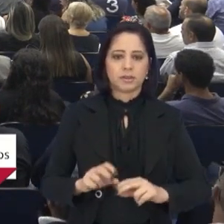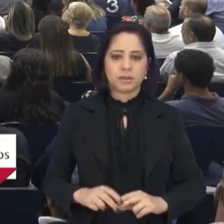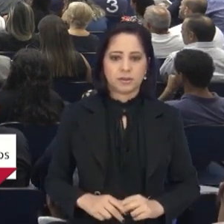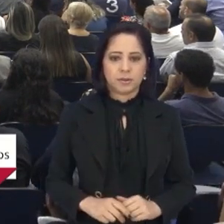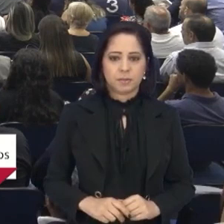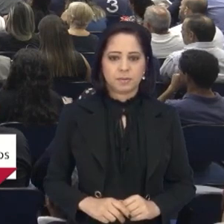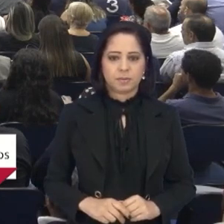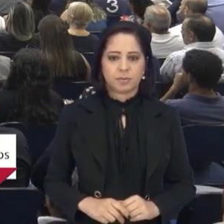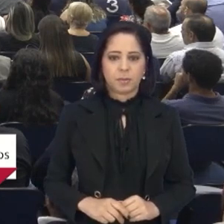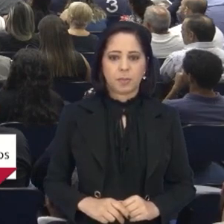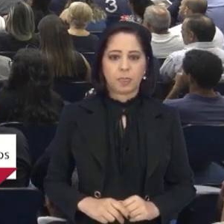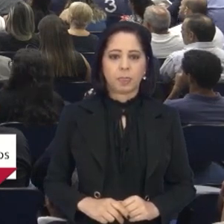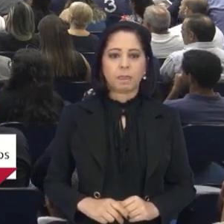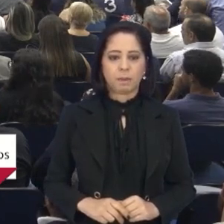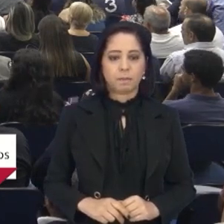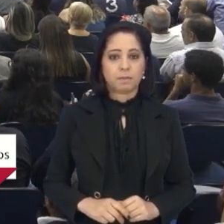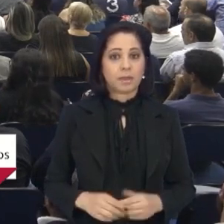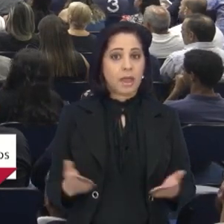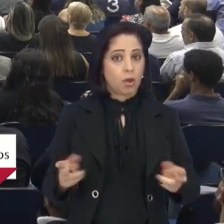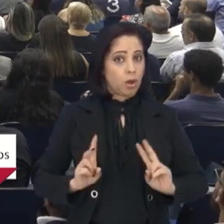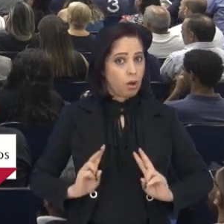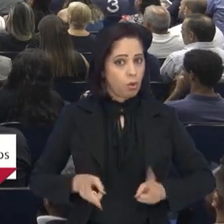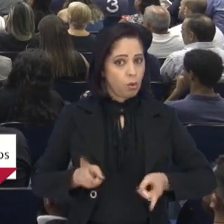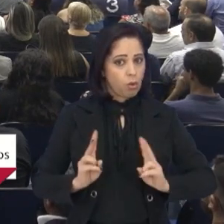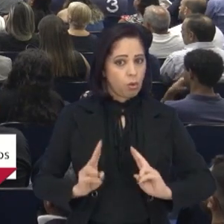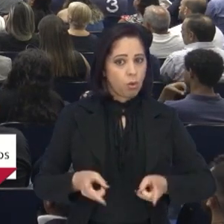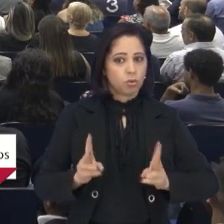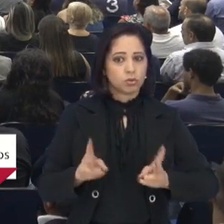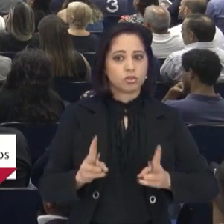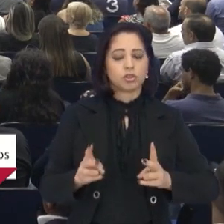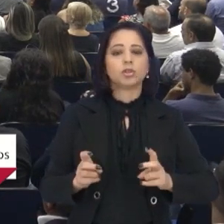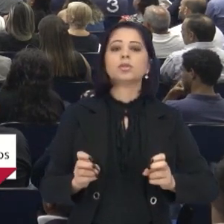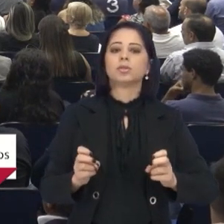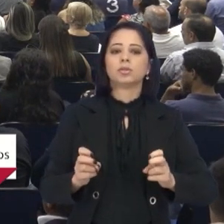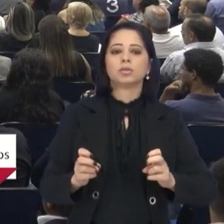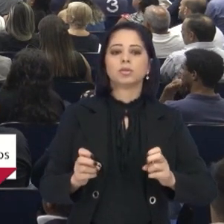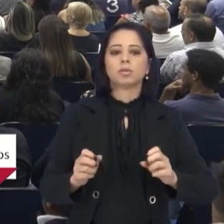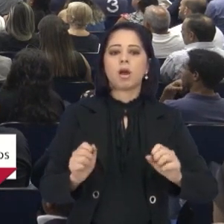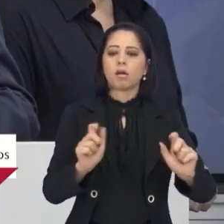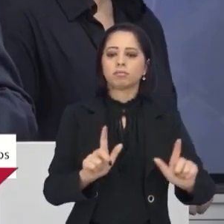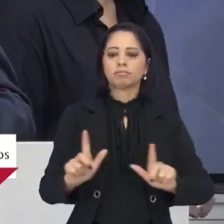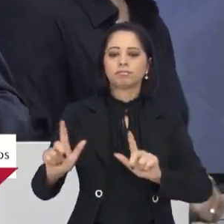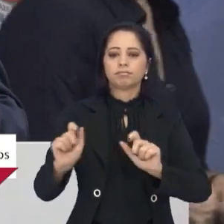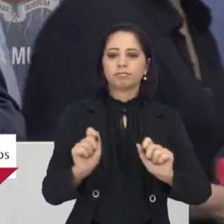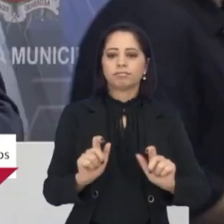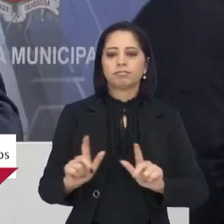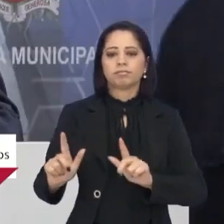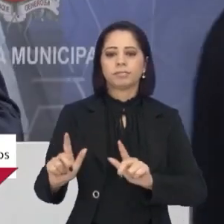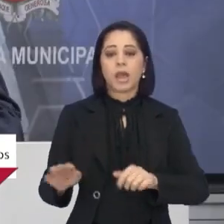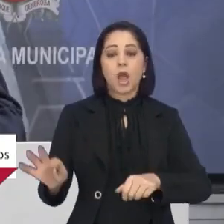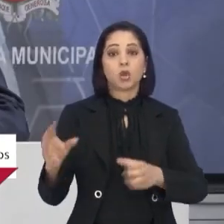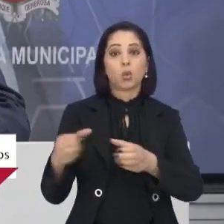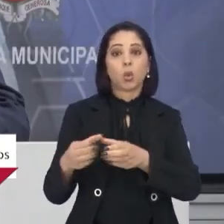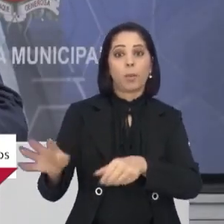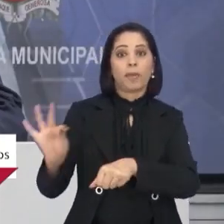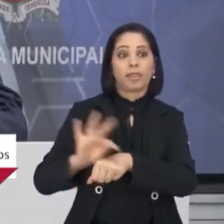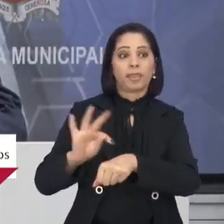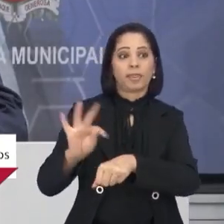martinuccio para que possamos continuar as nossas apresentações nesse momento dos nossos